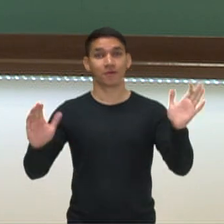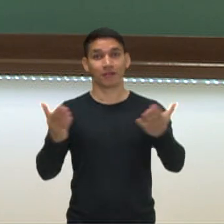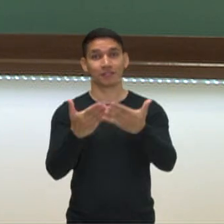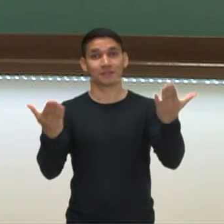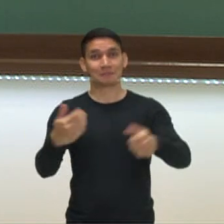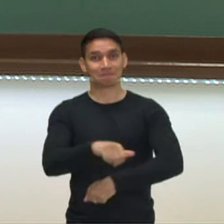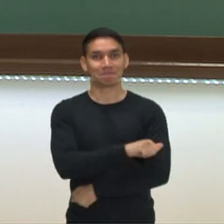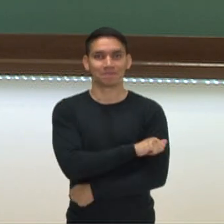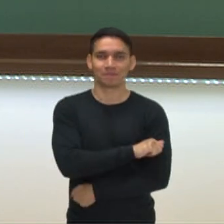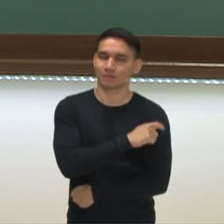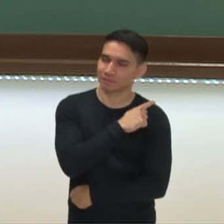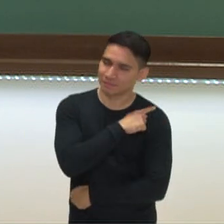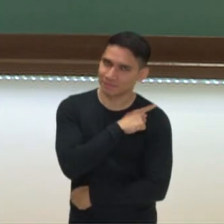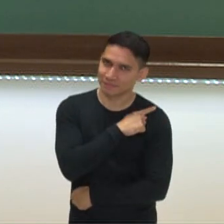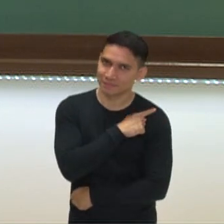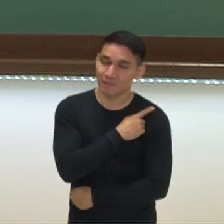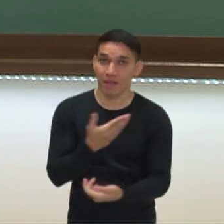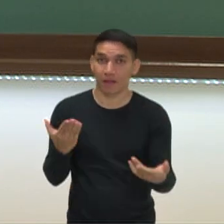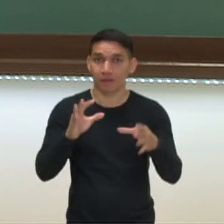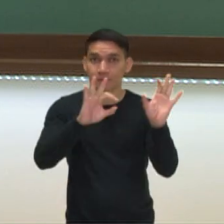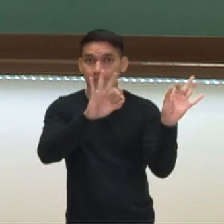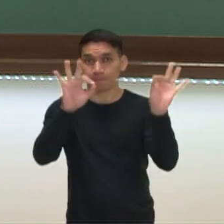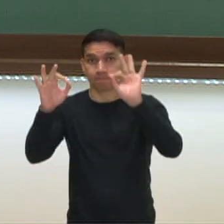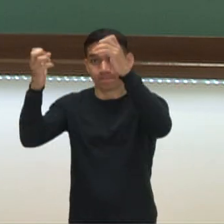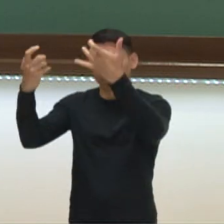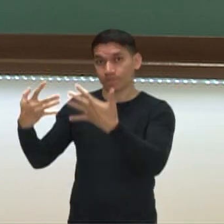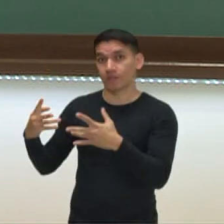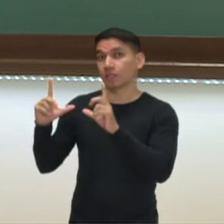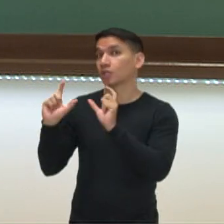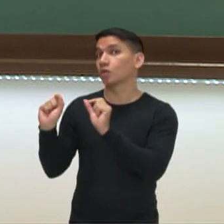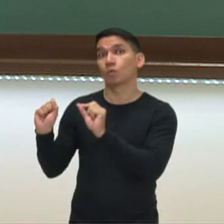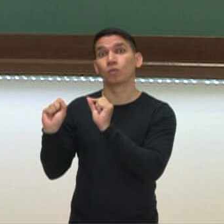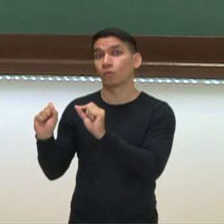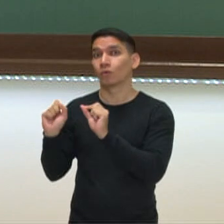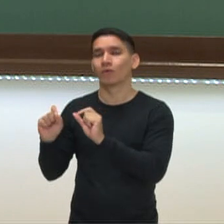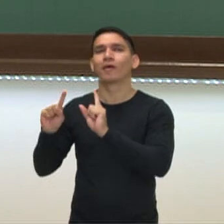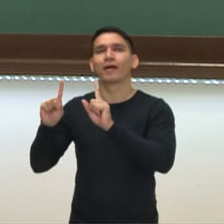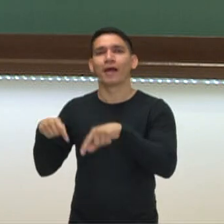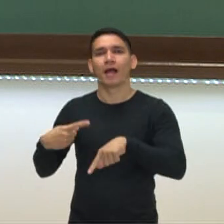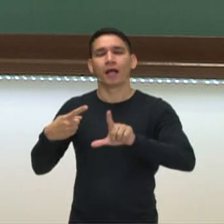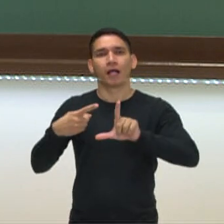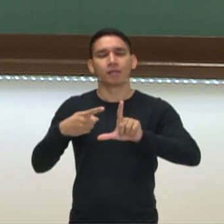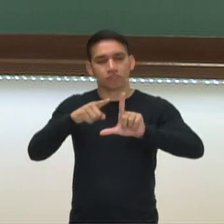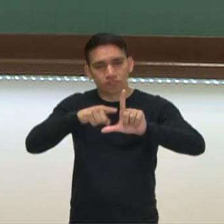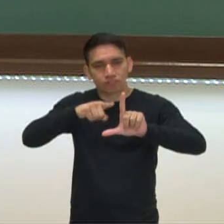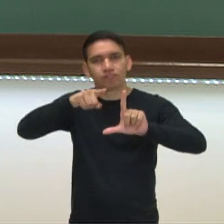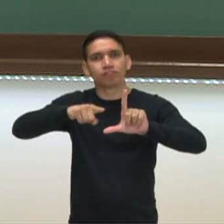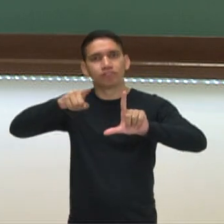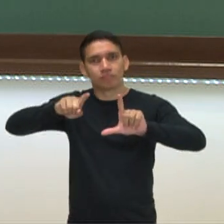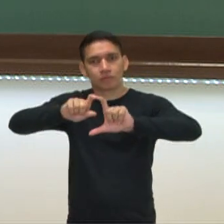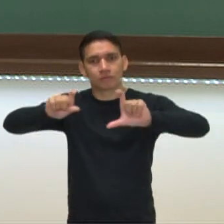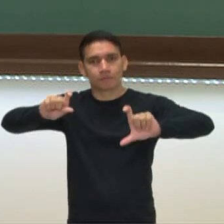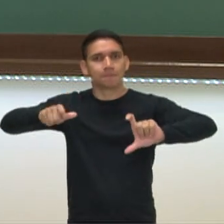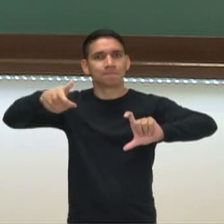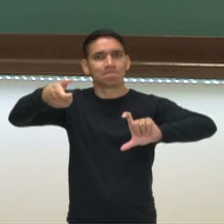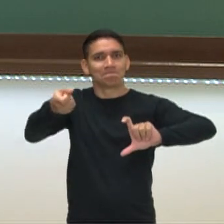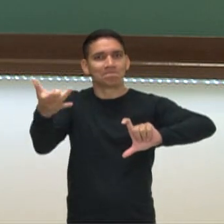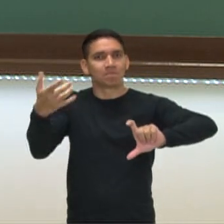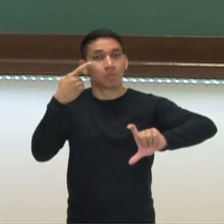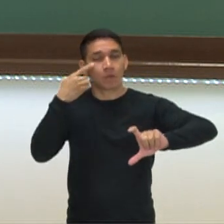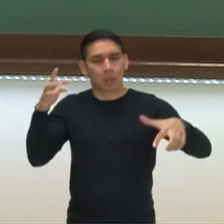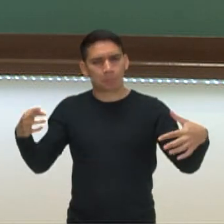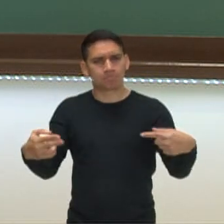Olá, estudantes da primeira série! Nesse vídeo, nós vamos falar um pouquinho sobre o gráfico da função exponencial. Então, vamos